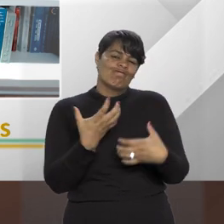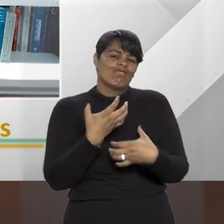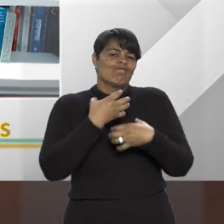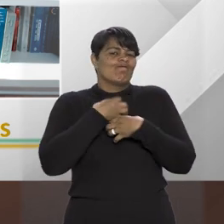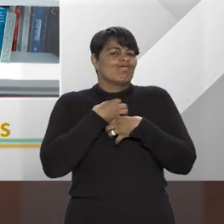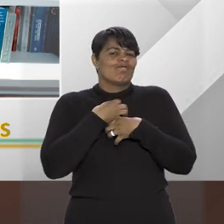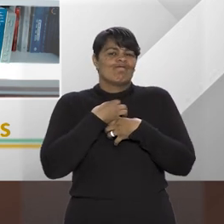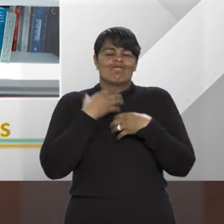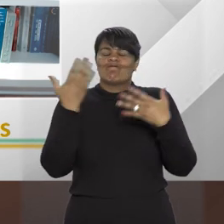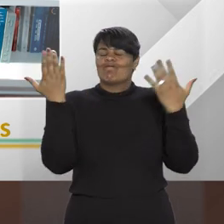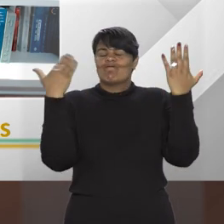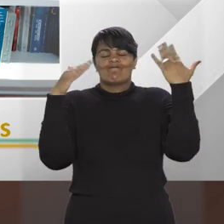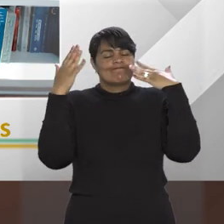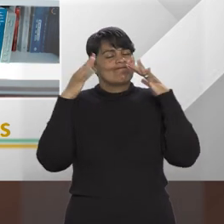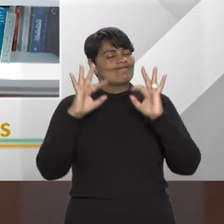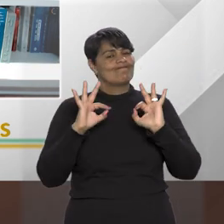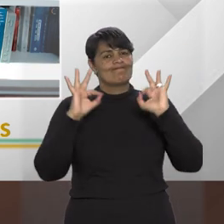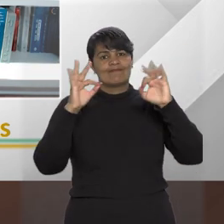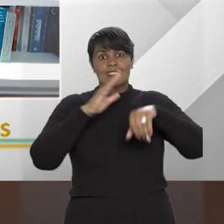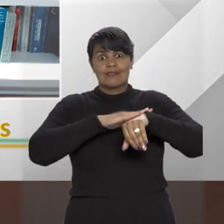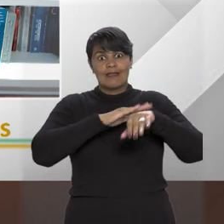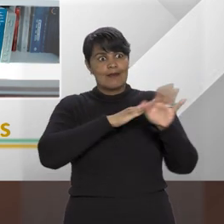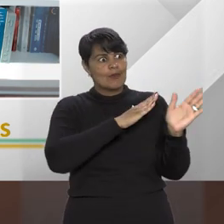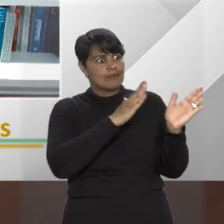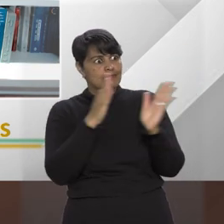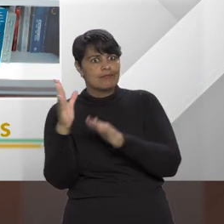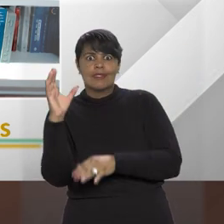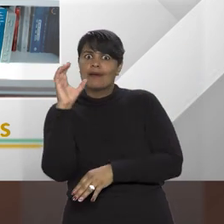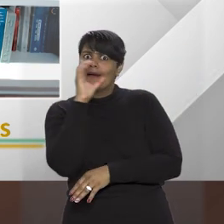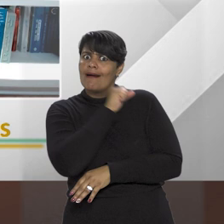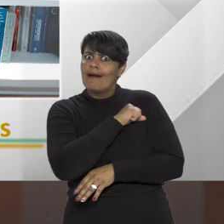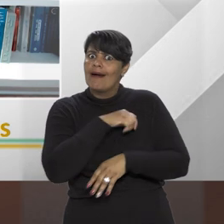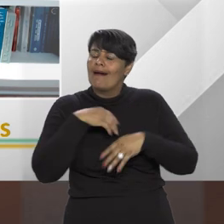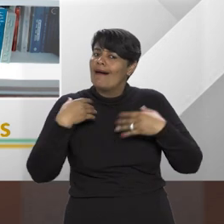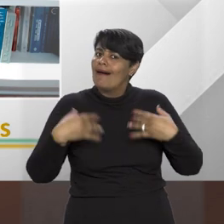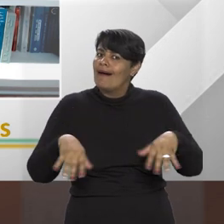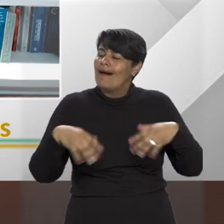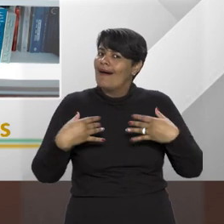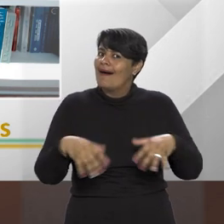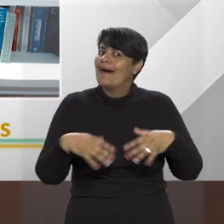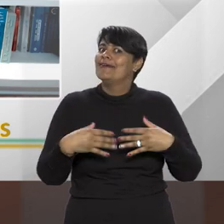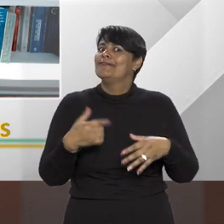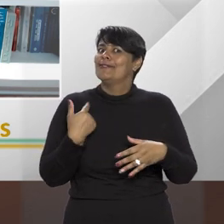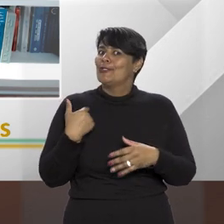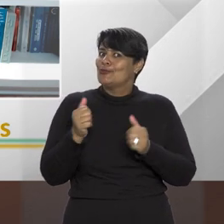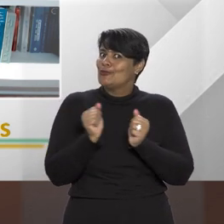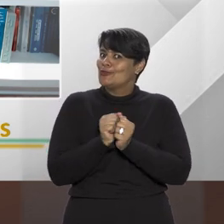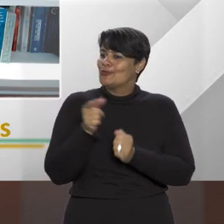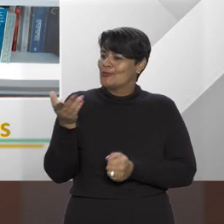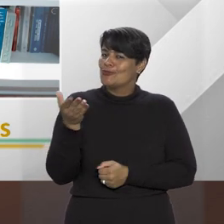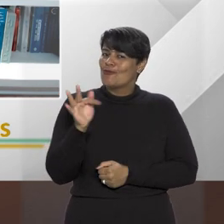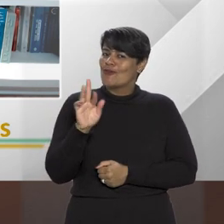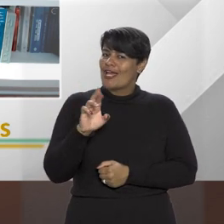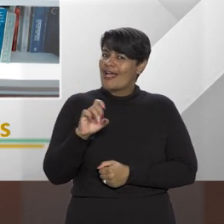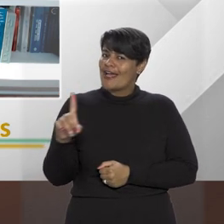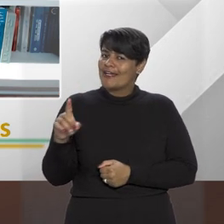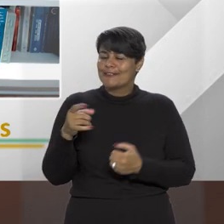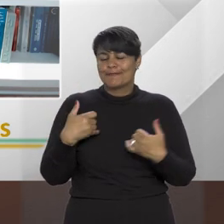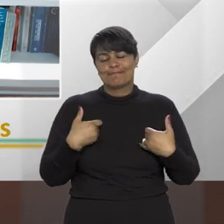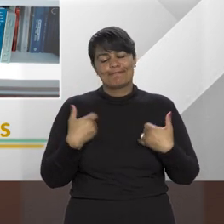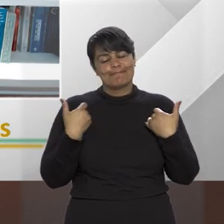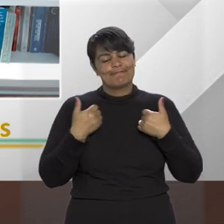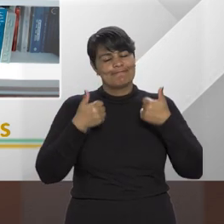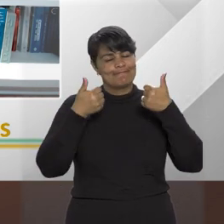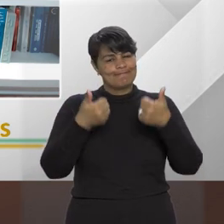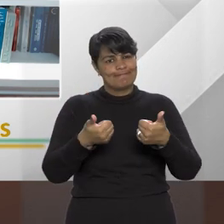estar aqui ao lado do meu grande professor Fred é uma honra. Também estou à disposição. Sempre que precisar, pode contar comigo. Estarei aqui.